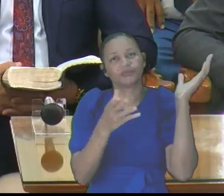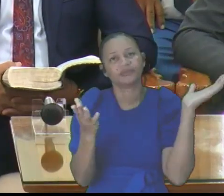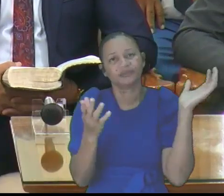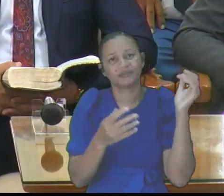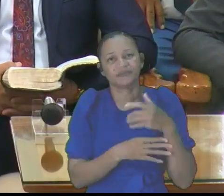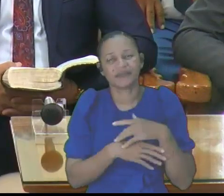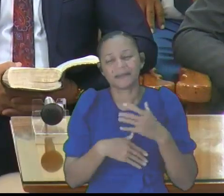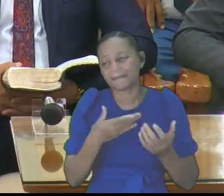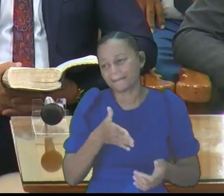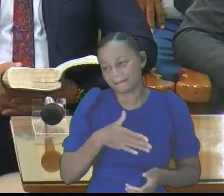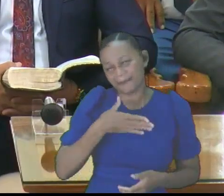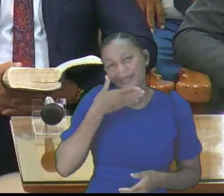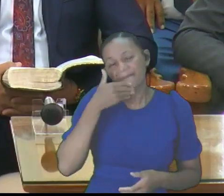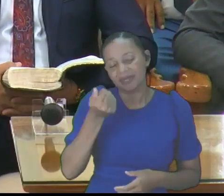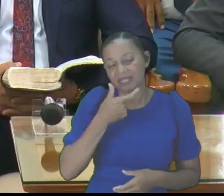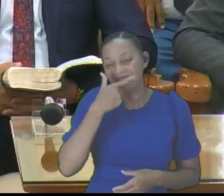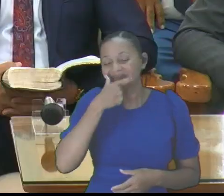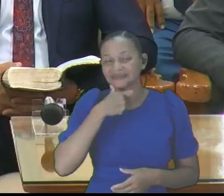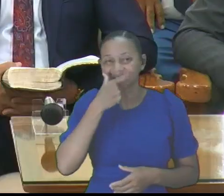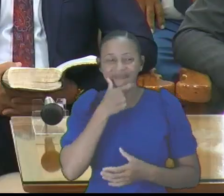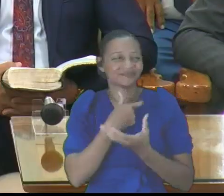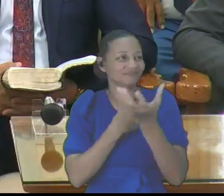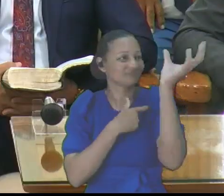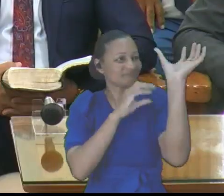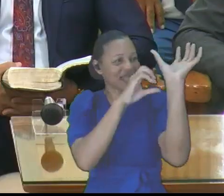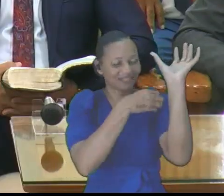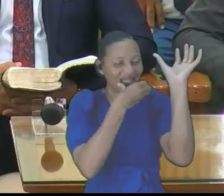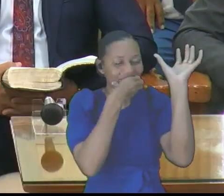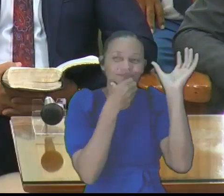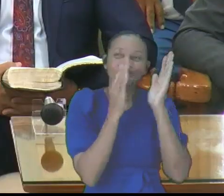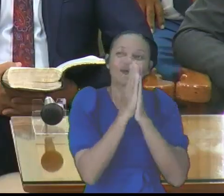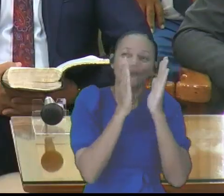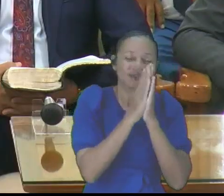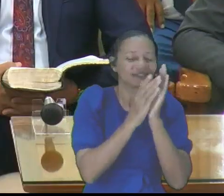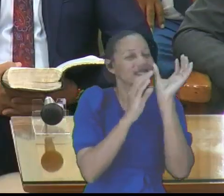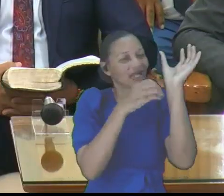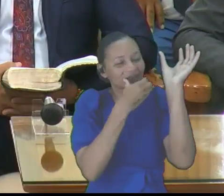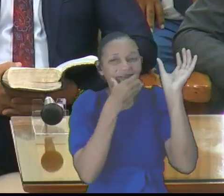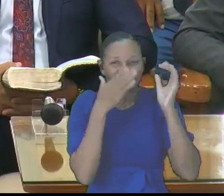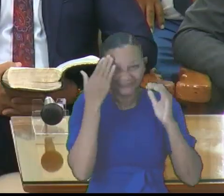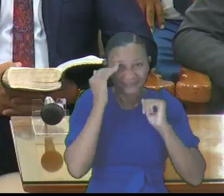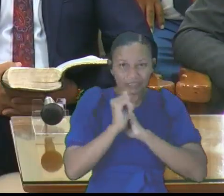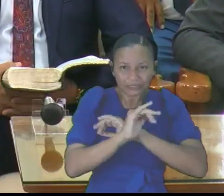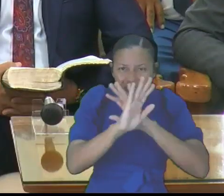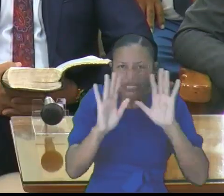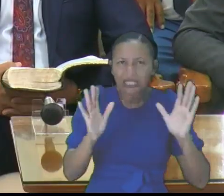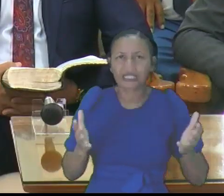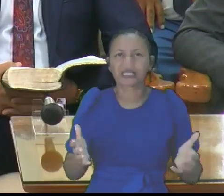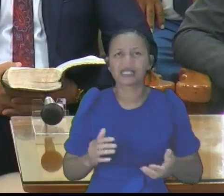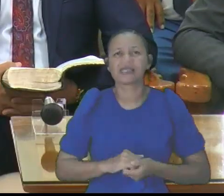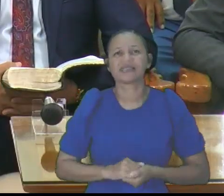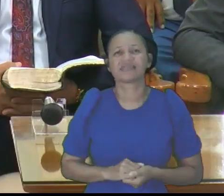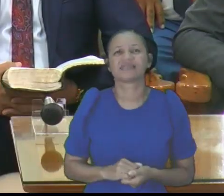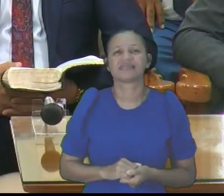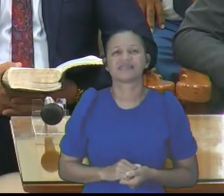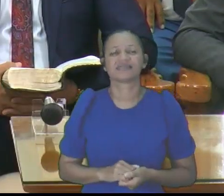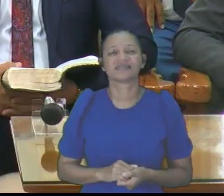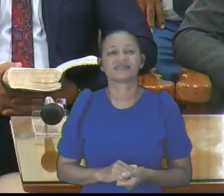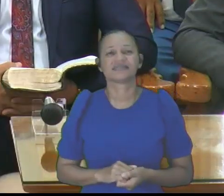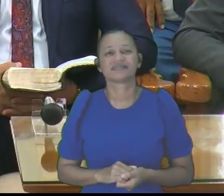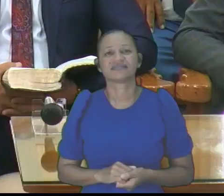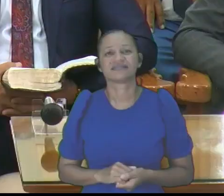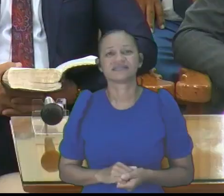um pé de goiaba, que a gente é cultuando e comendo goiaba, né, irmão? Glória a Jesus. Os irmãos estão entendendo? É?